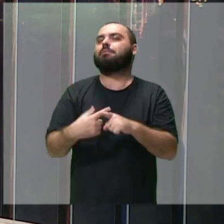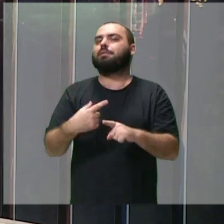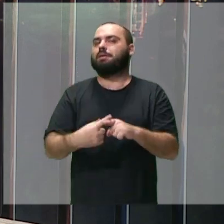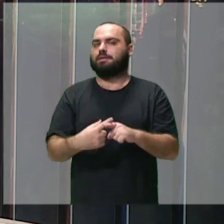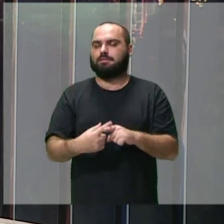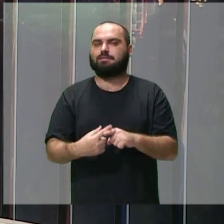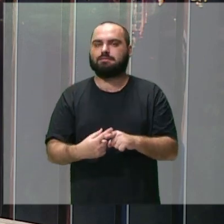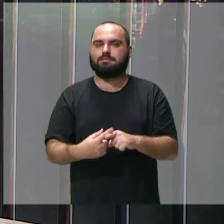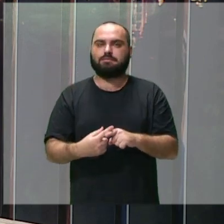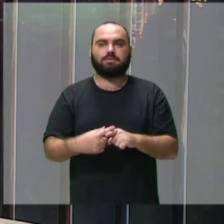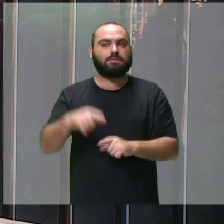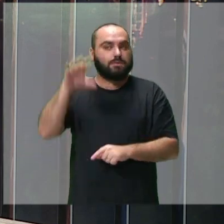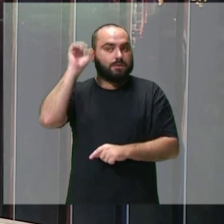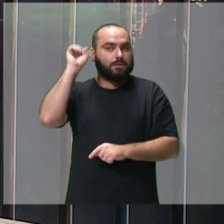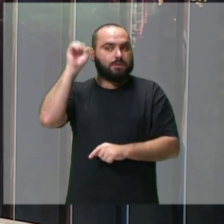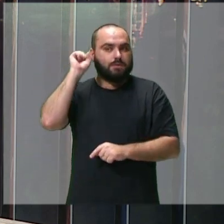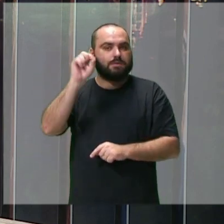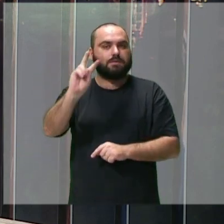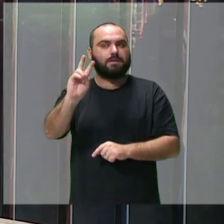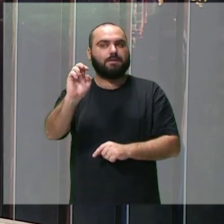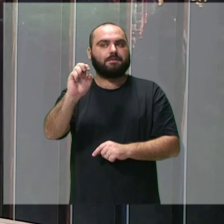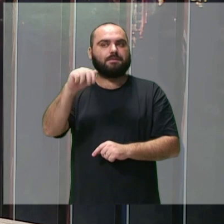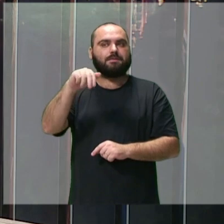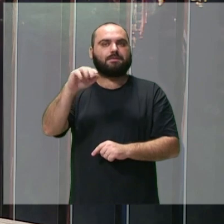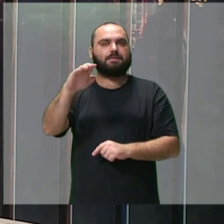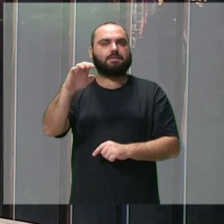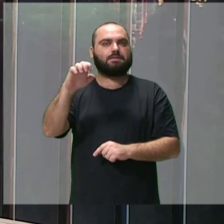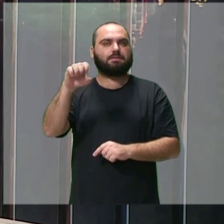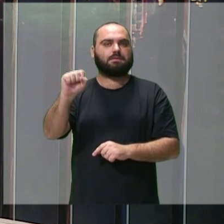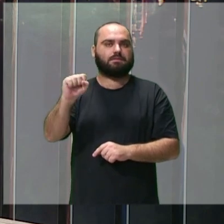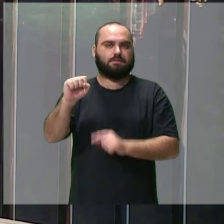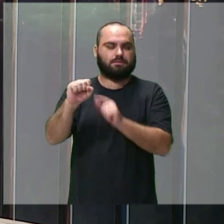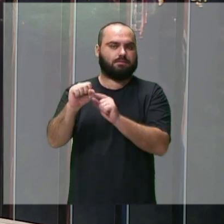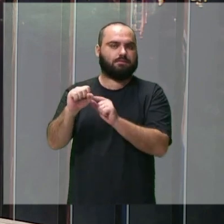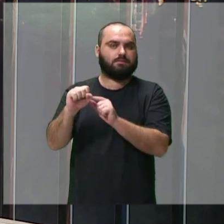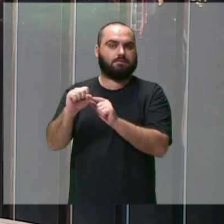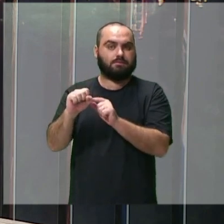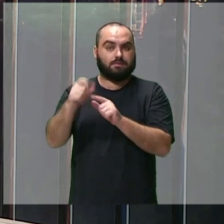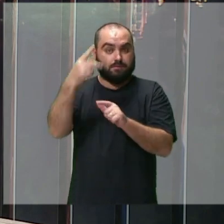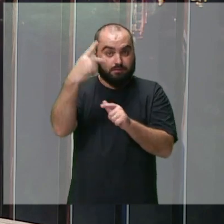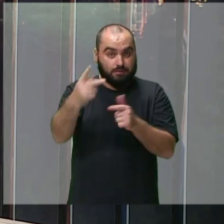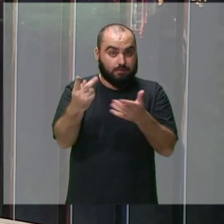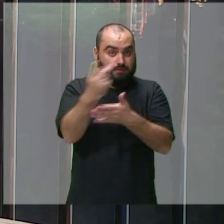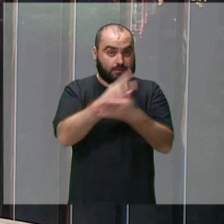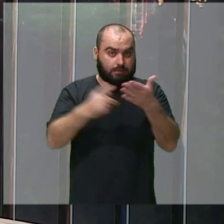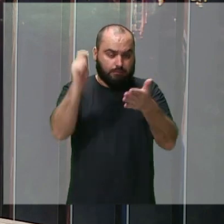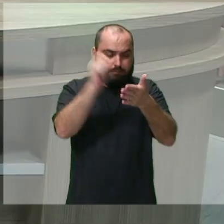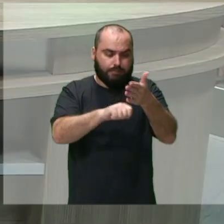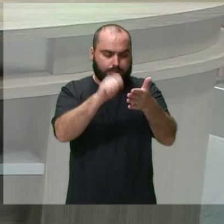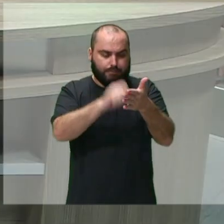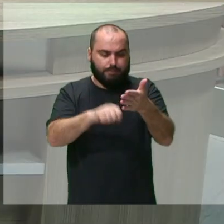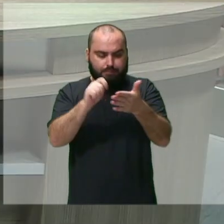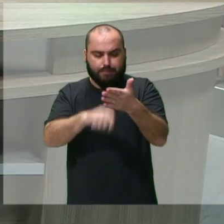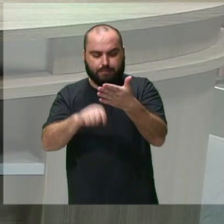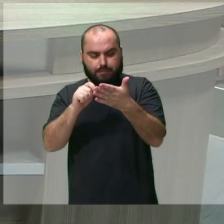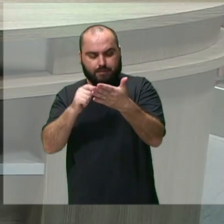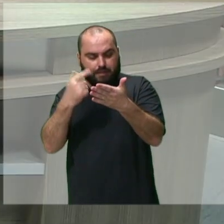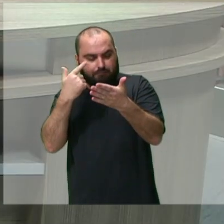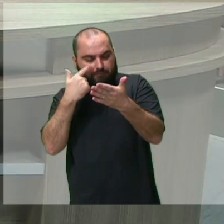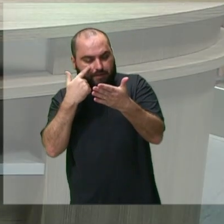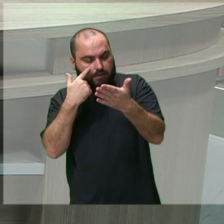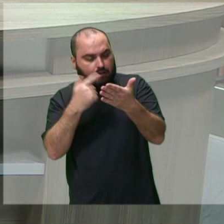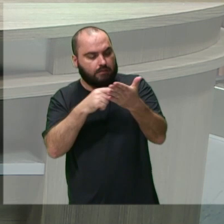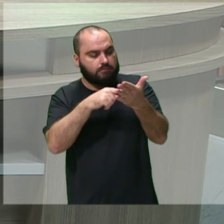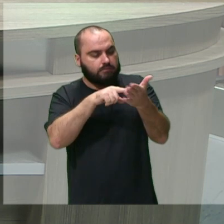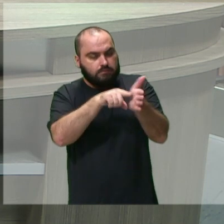a questão da sonoridade é uma coisa que me chamou a atenção, por exemplo, na tua obra ao passar do tempo, a gente